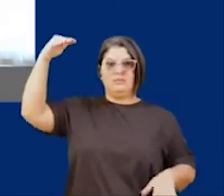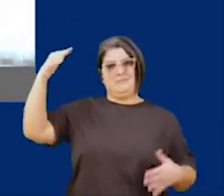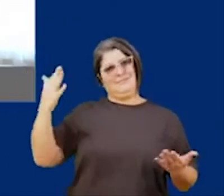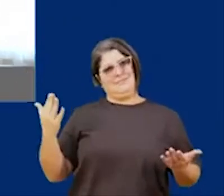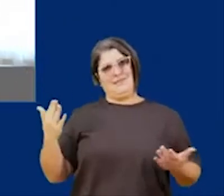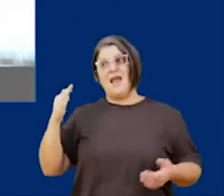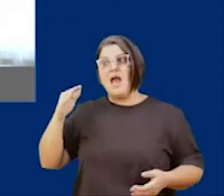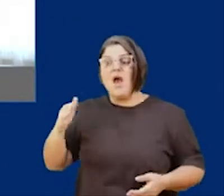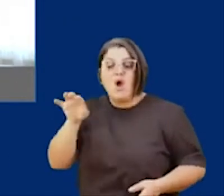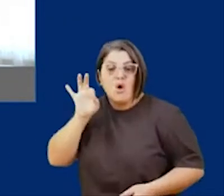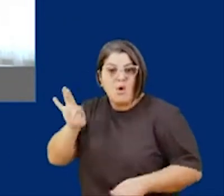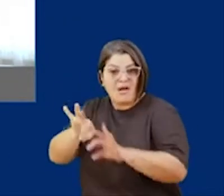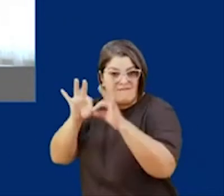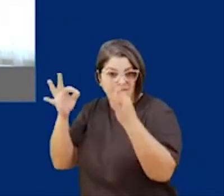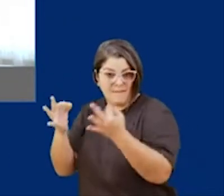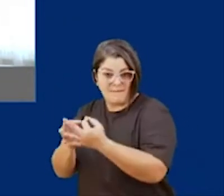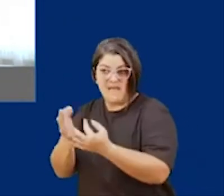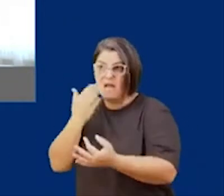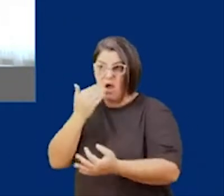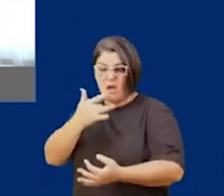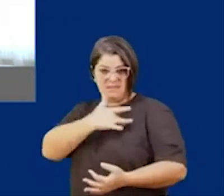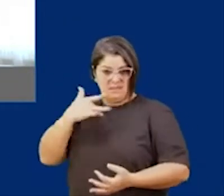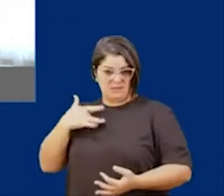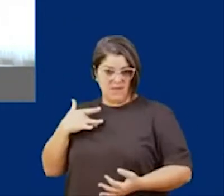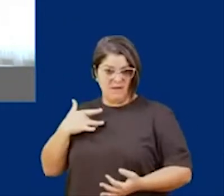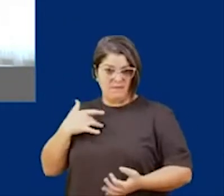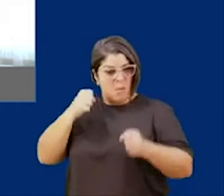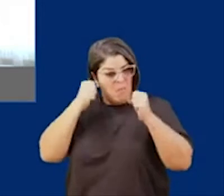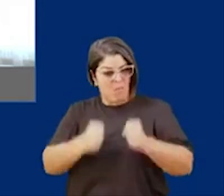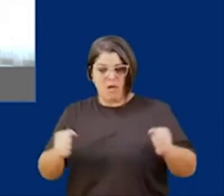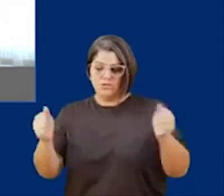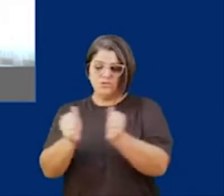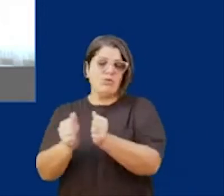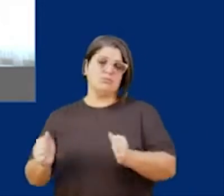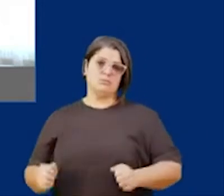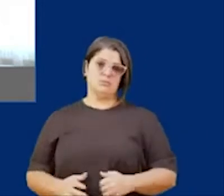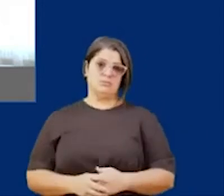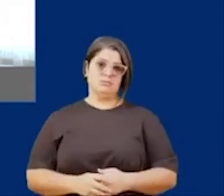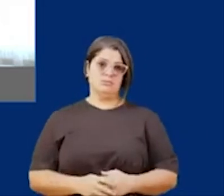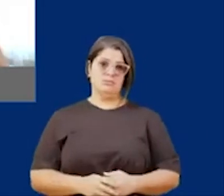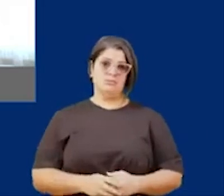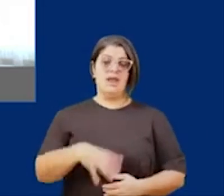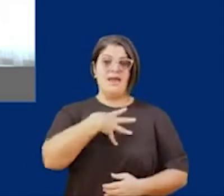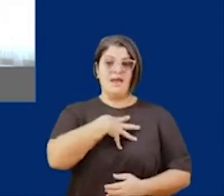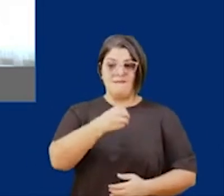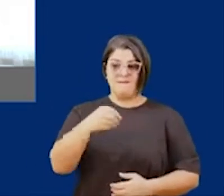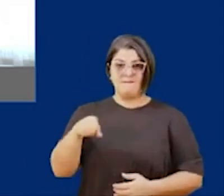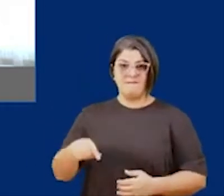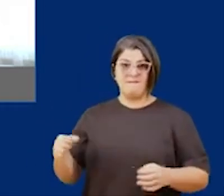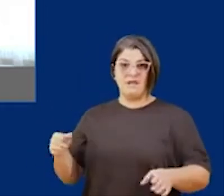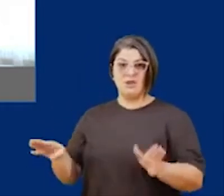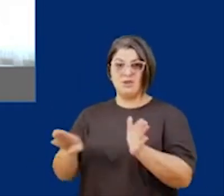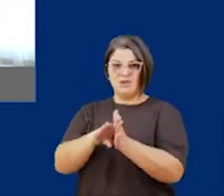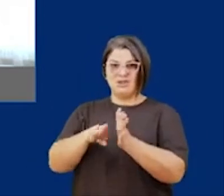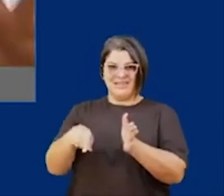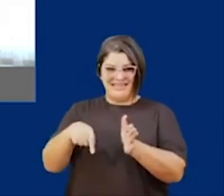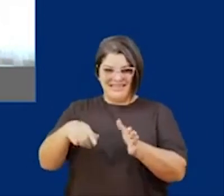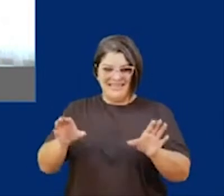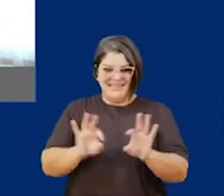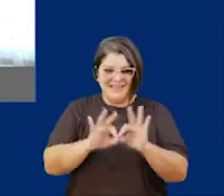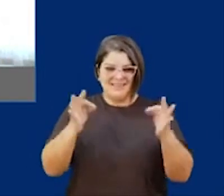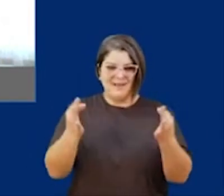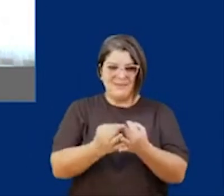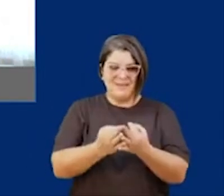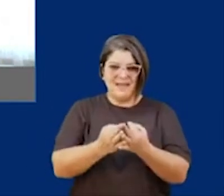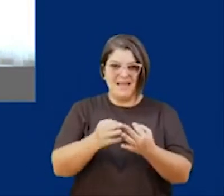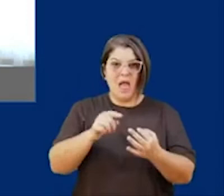Então, o que a gente costuma dizer é que a chegada de uma criança numa família é uma grande oportunidade da família rever seus hábitos alimentares e passar a